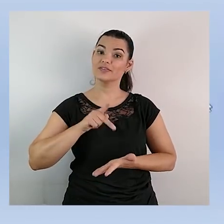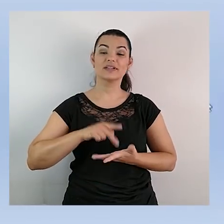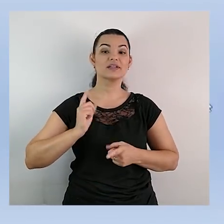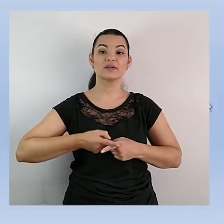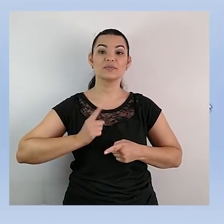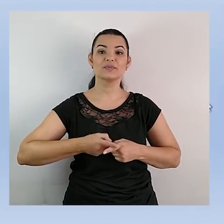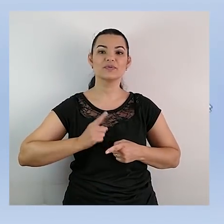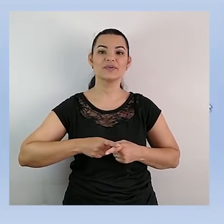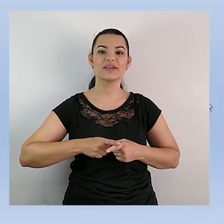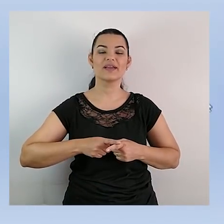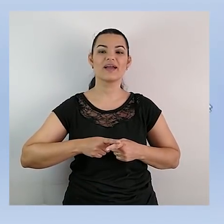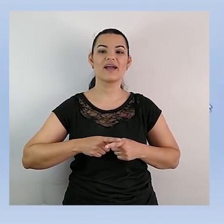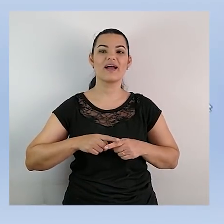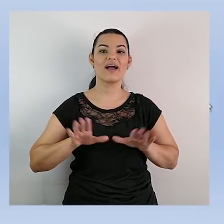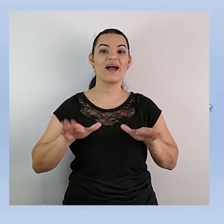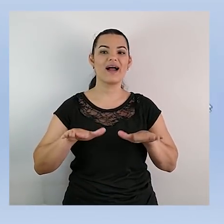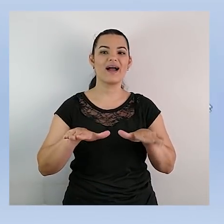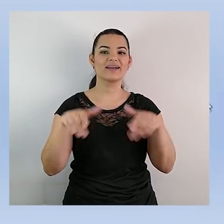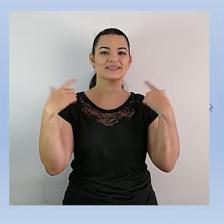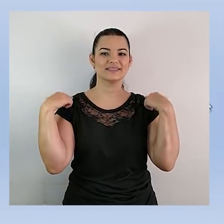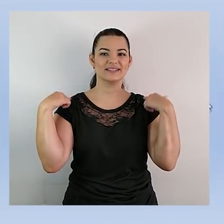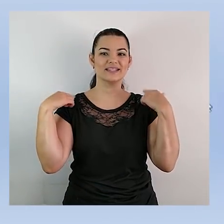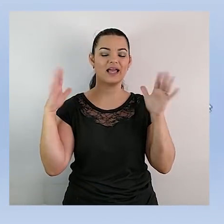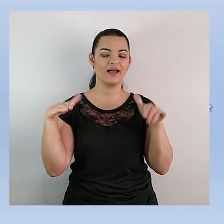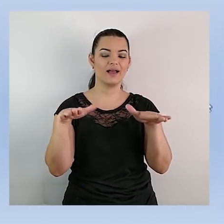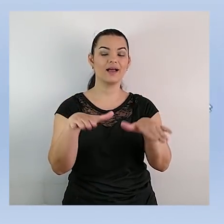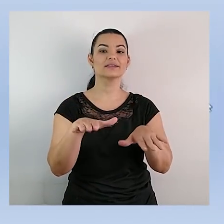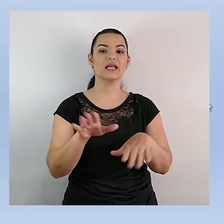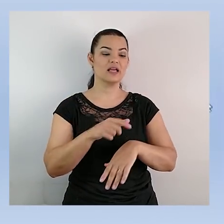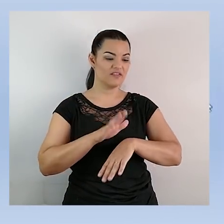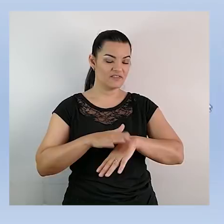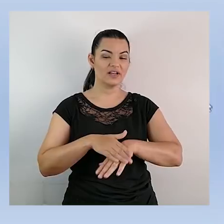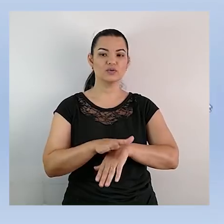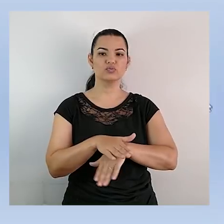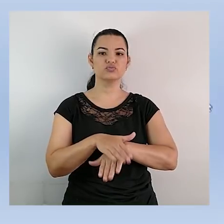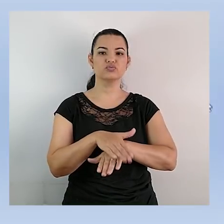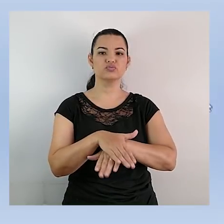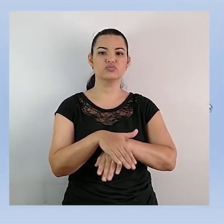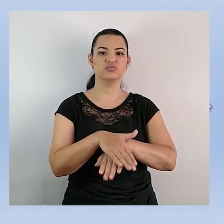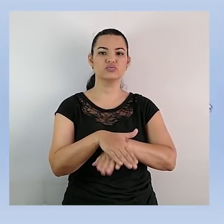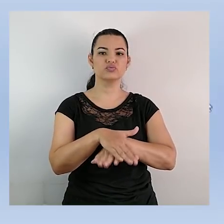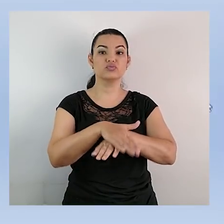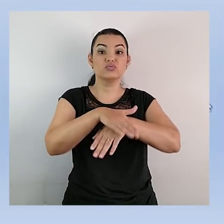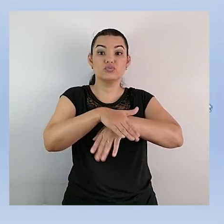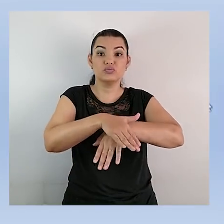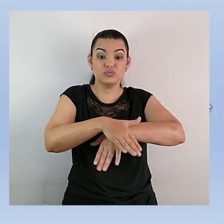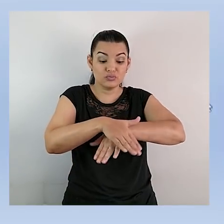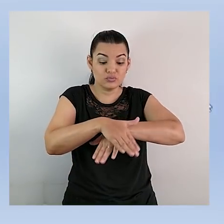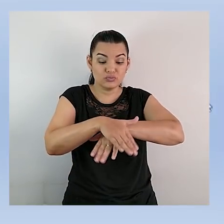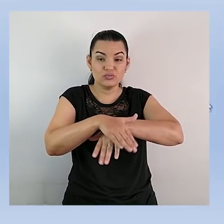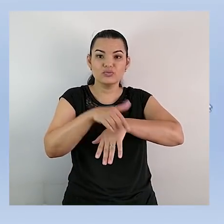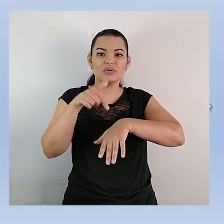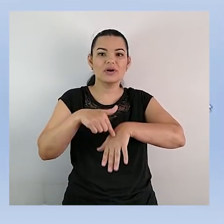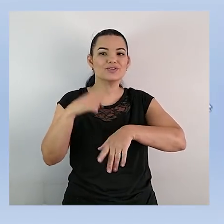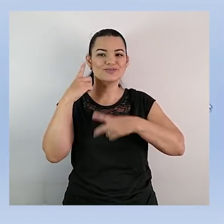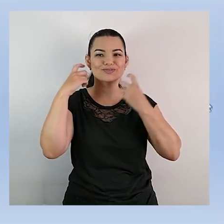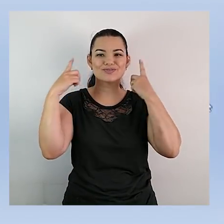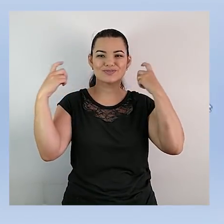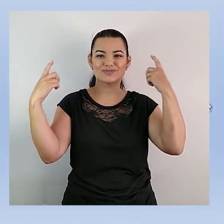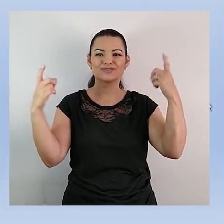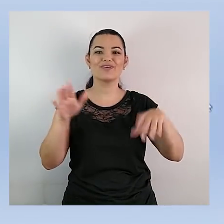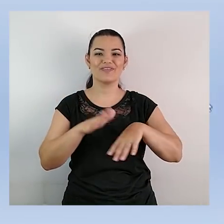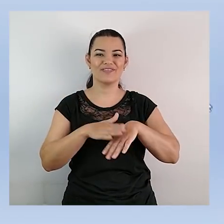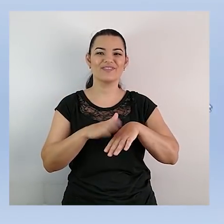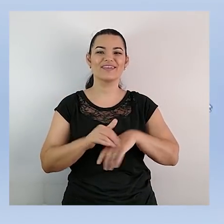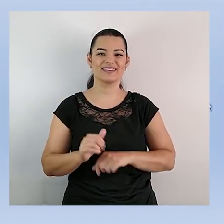fazem, na verdade, é por causa das asas deles. Eles ficam vibrando as asas, e conforme essas asas